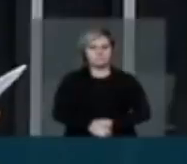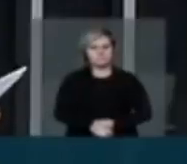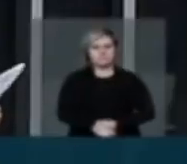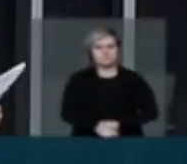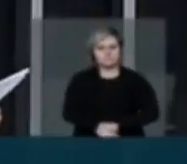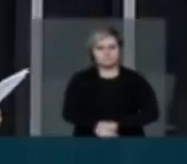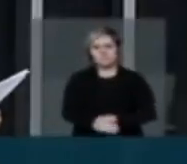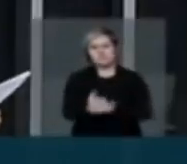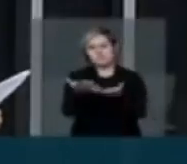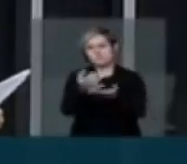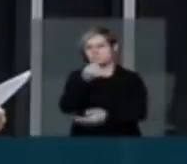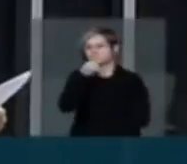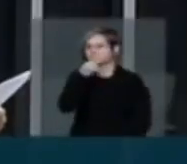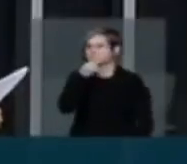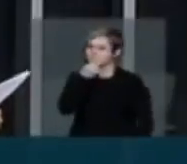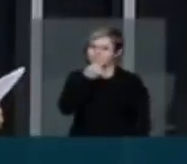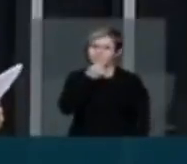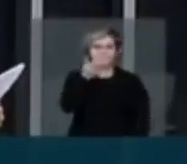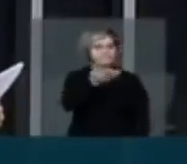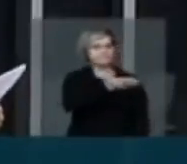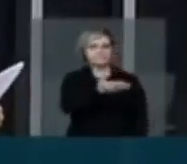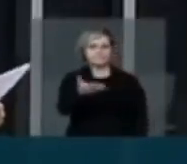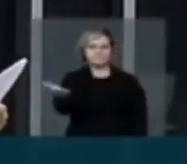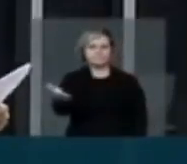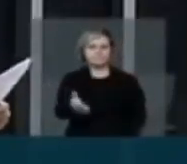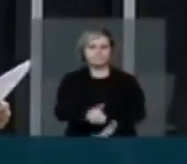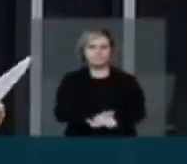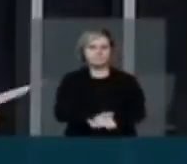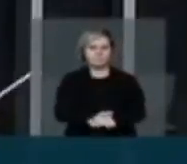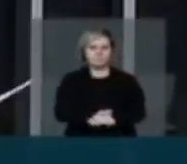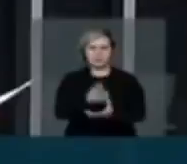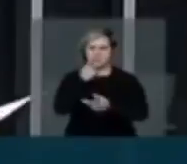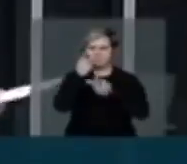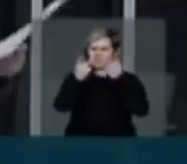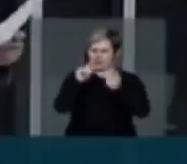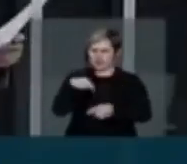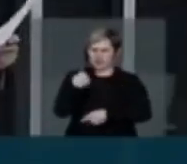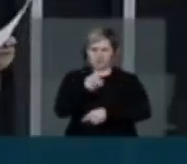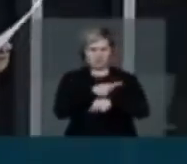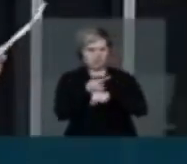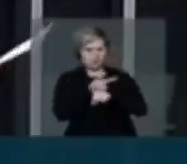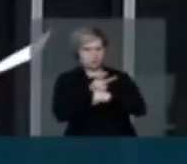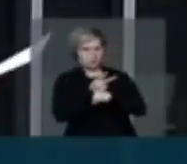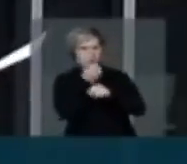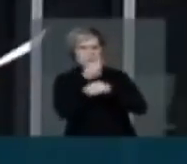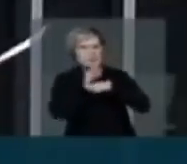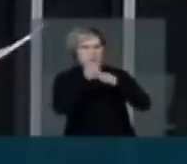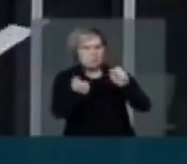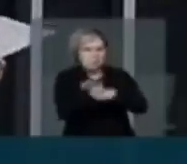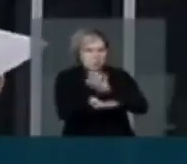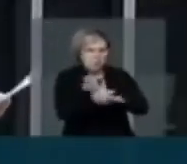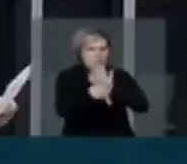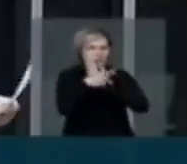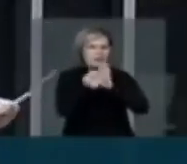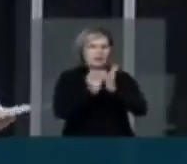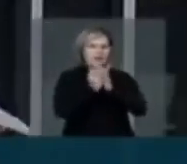E lamentavelmente, senhoras e senhores, dizer que nós estamos atrás de benesses do governo, que